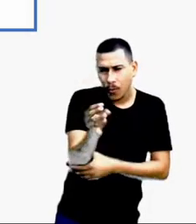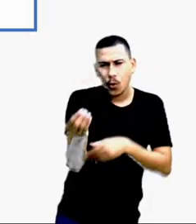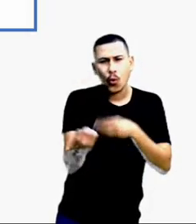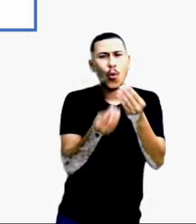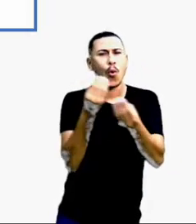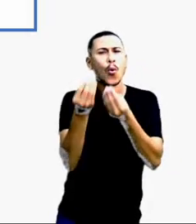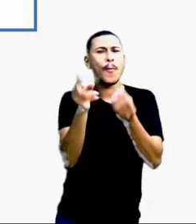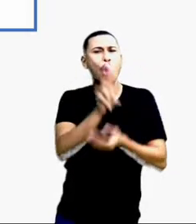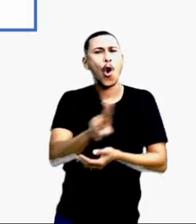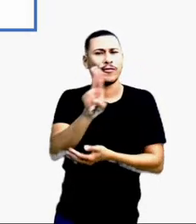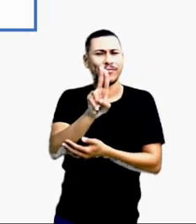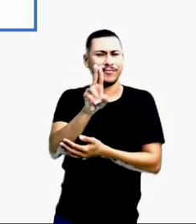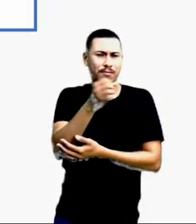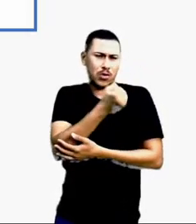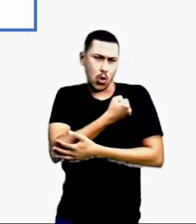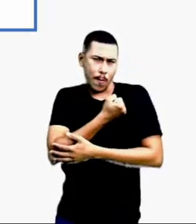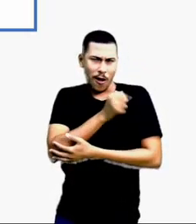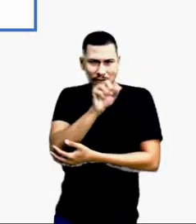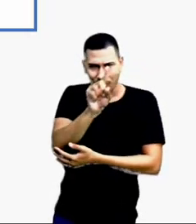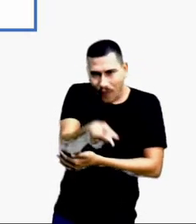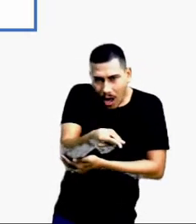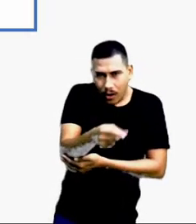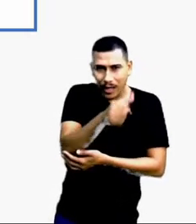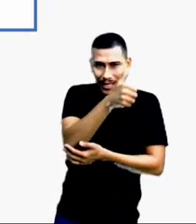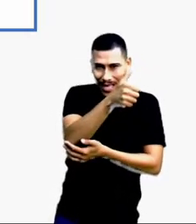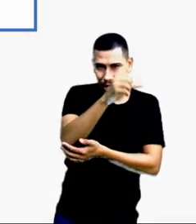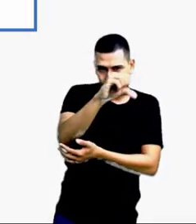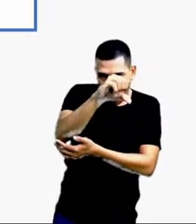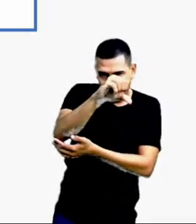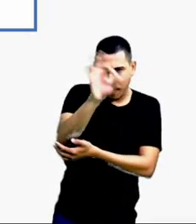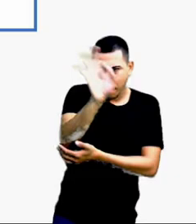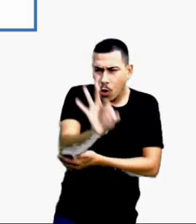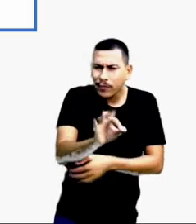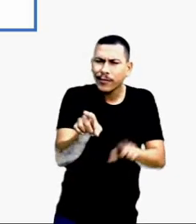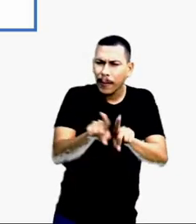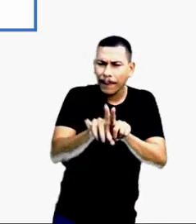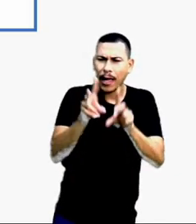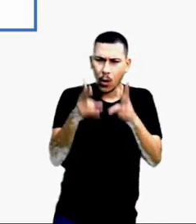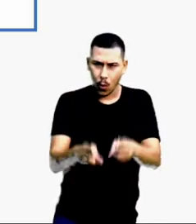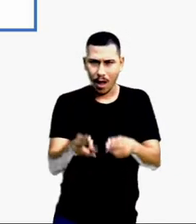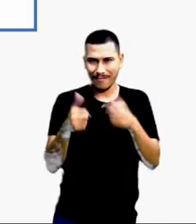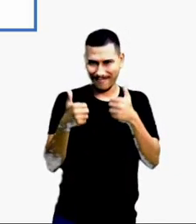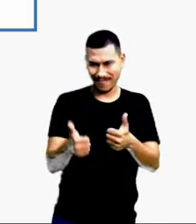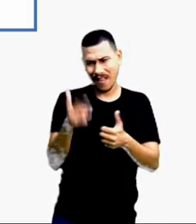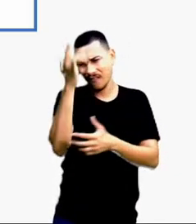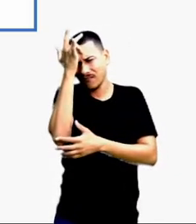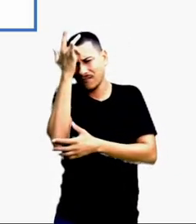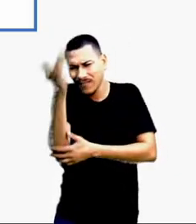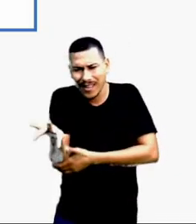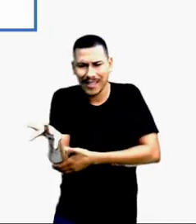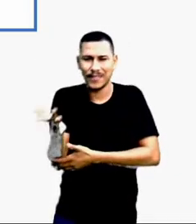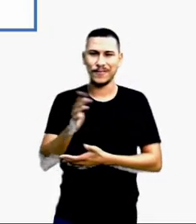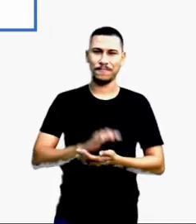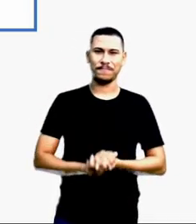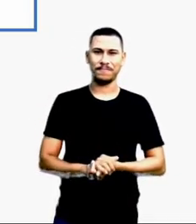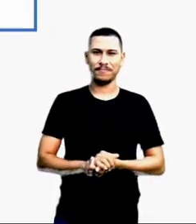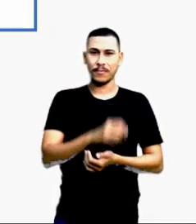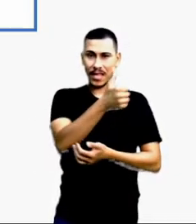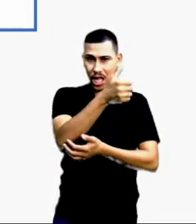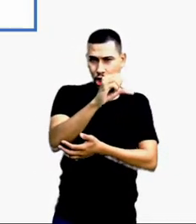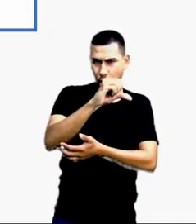e ficar lá também dezenove por cento quem tudo bem aí bem fácil Olha